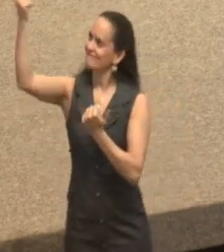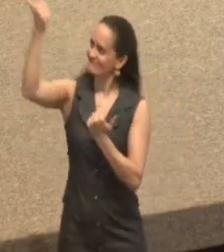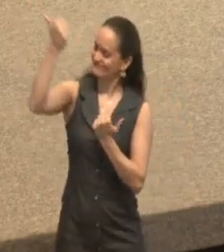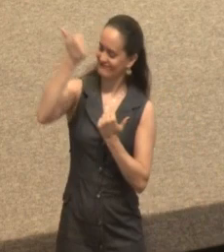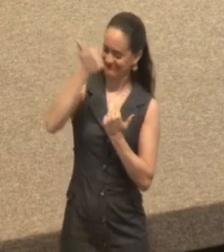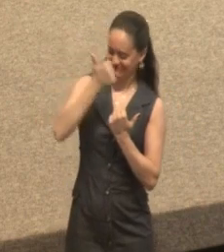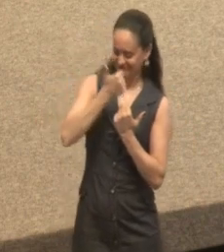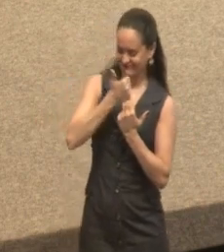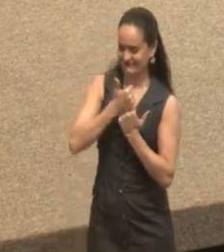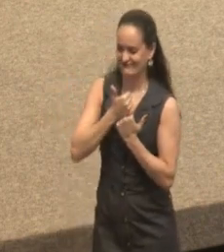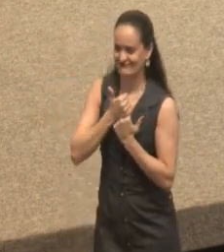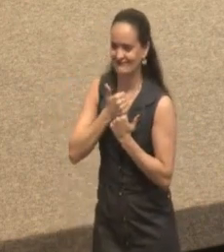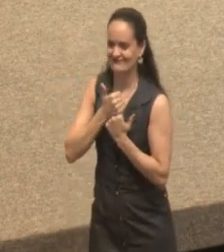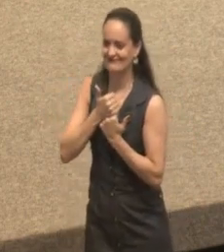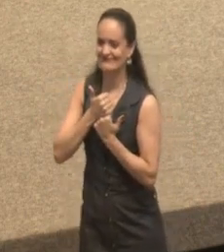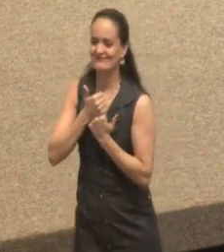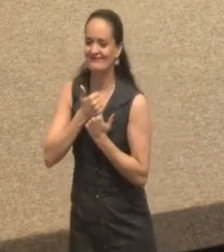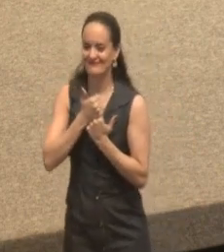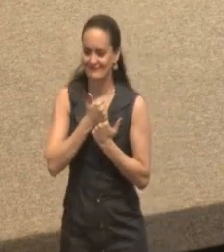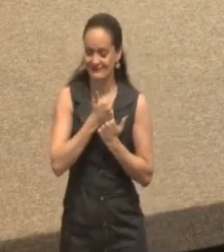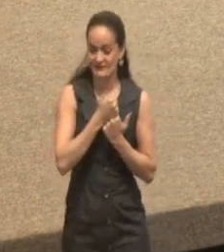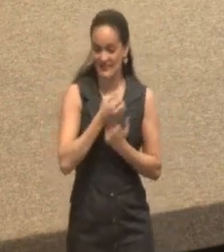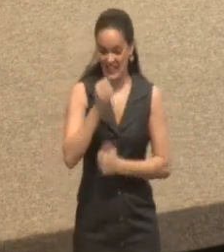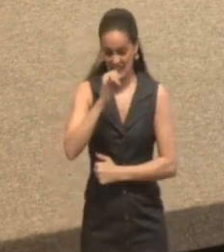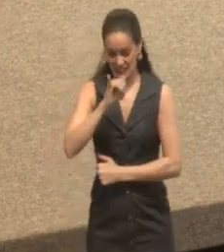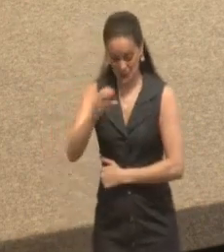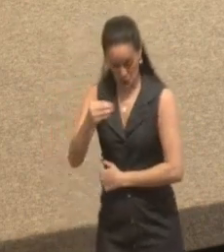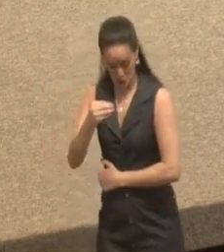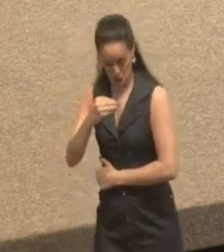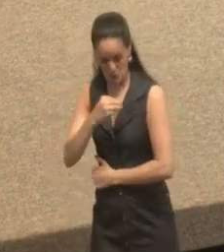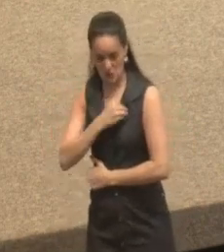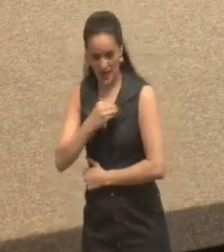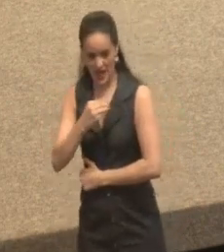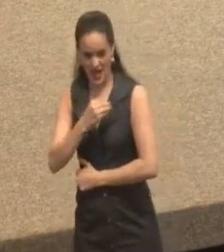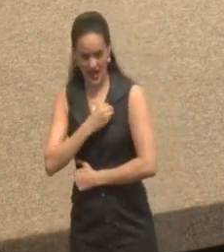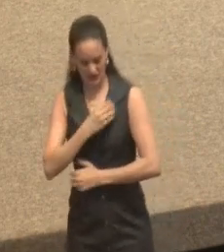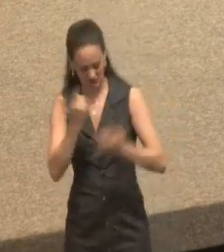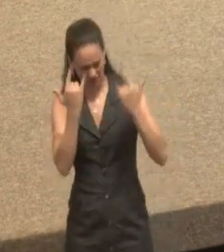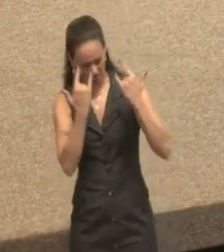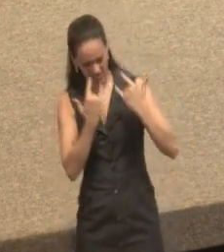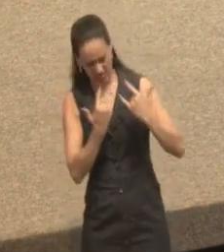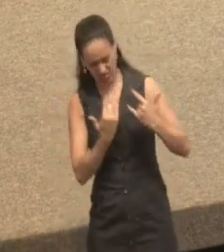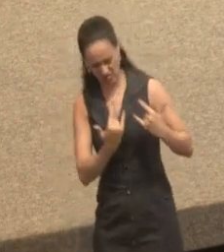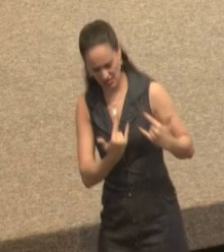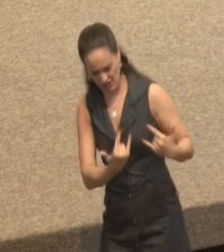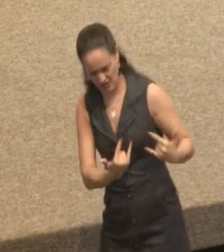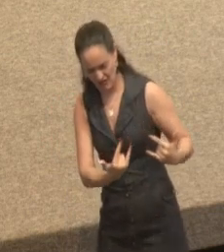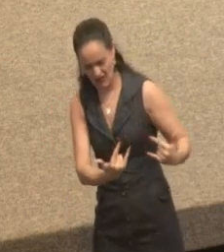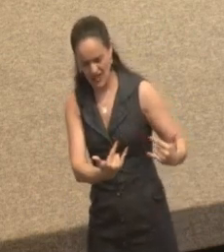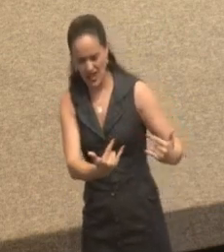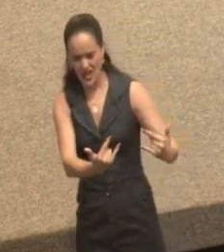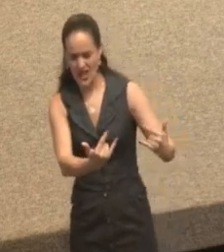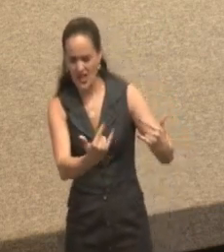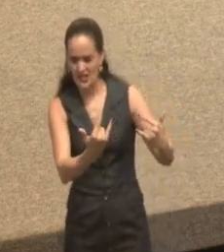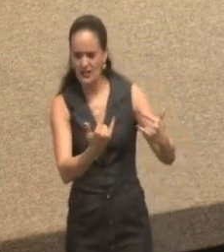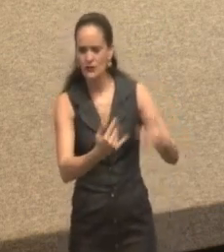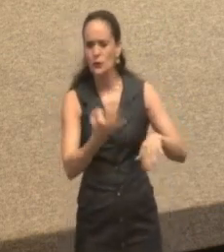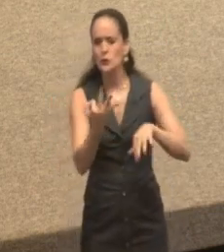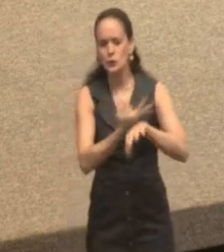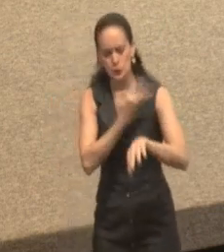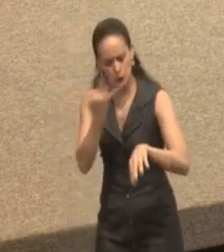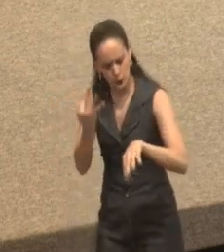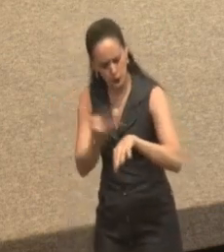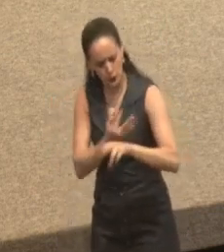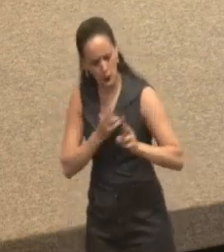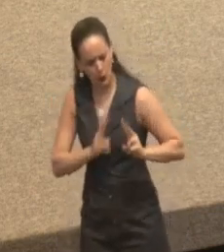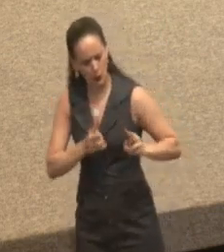meu lugar. E se o pecado me chamar, insistir